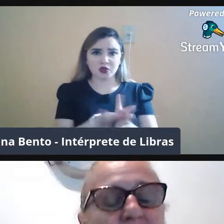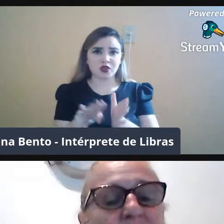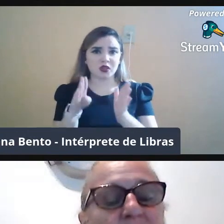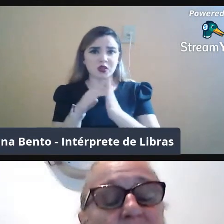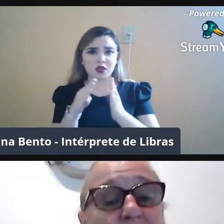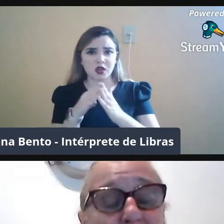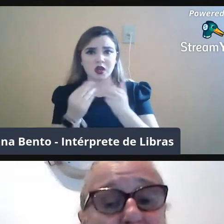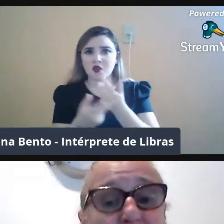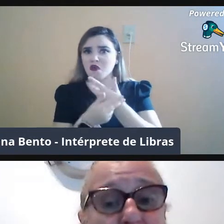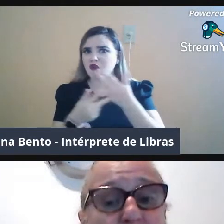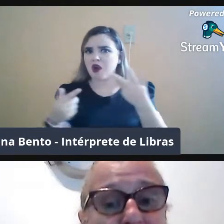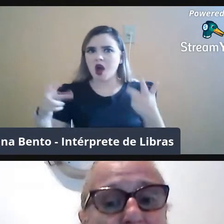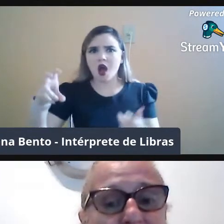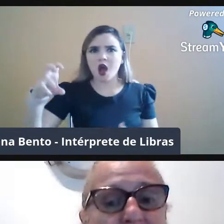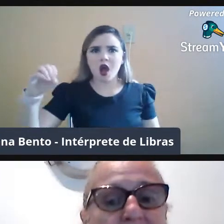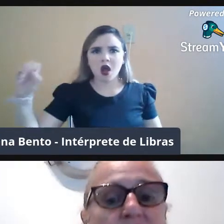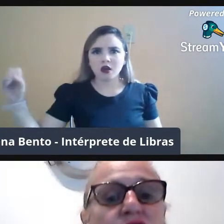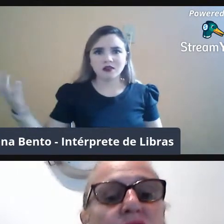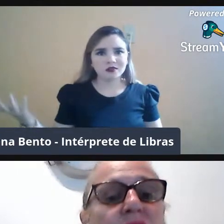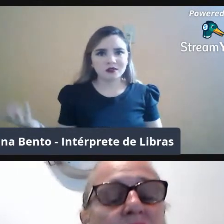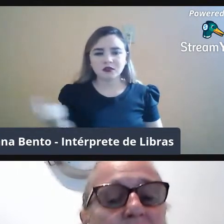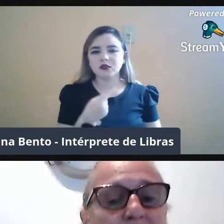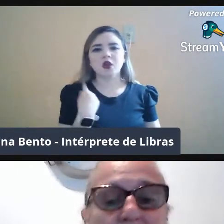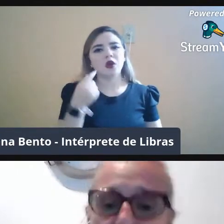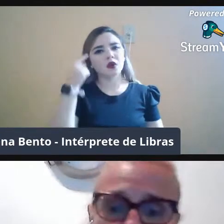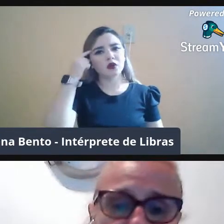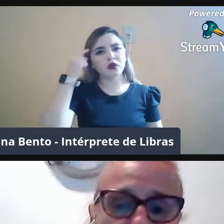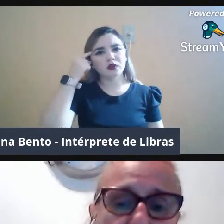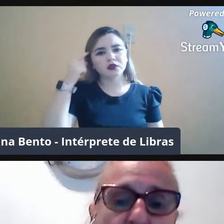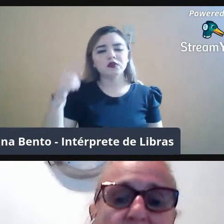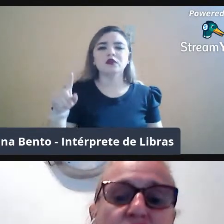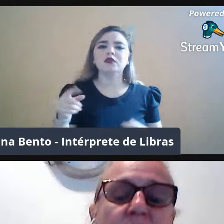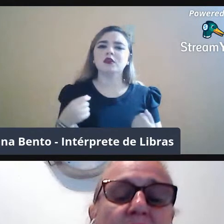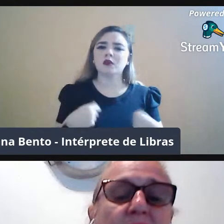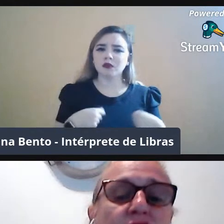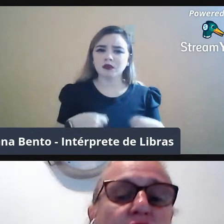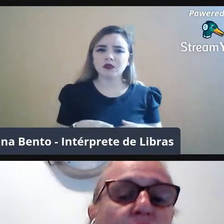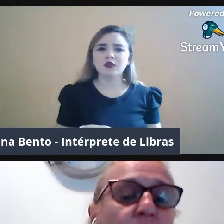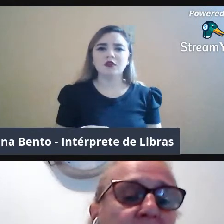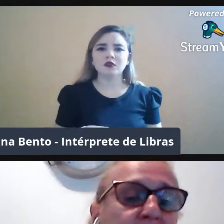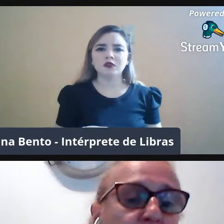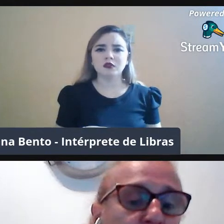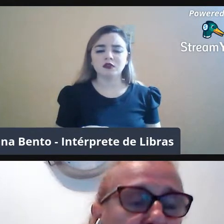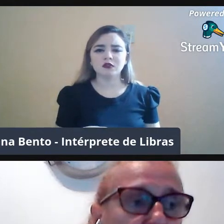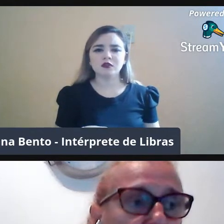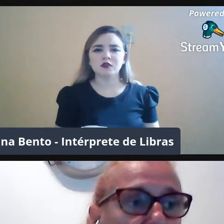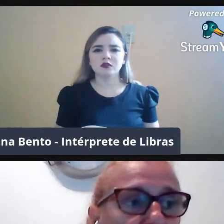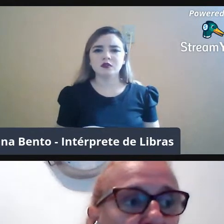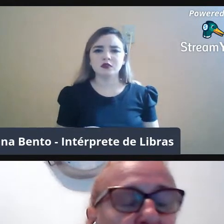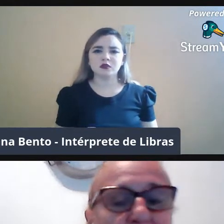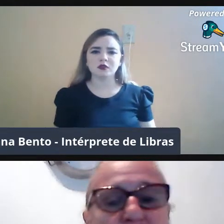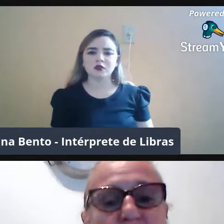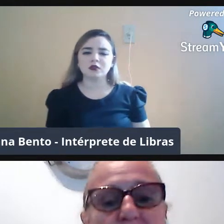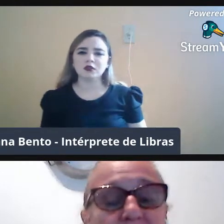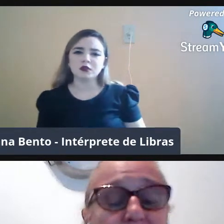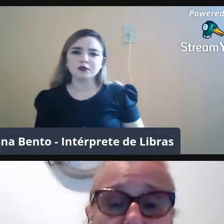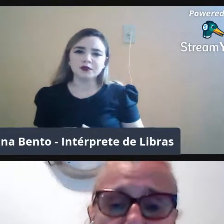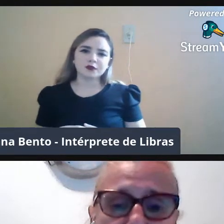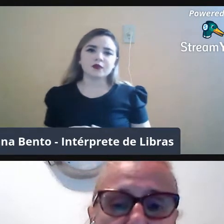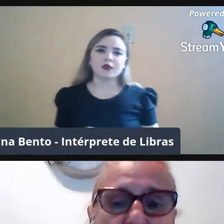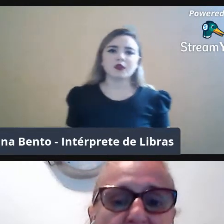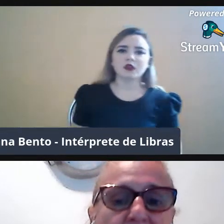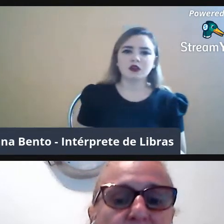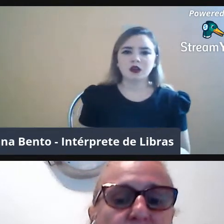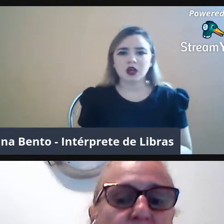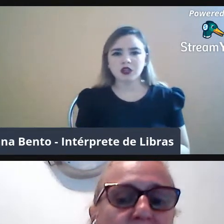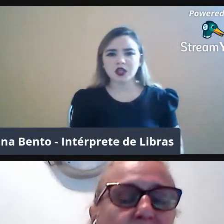ambiente. E eu acho que a gente tem que começar a pensar nisso. É, não utilizar sacola de plástico, começar a utilizar coisa cada vez mais,